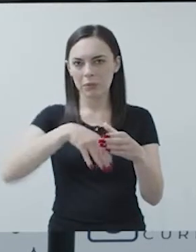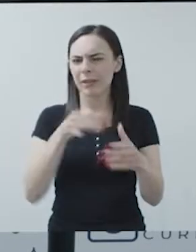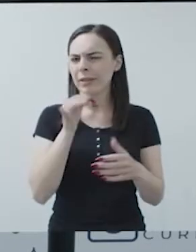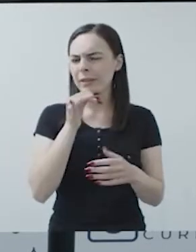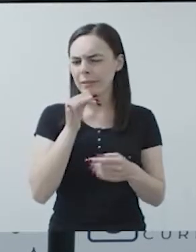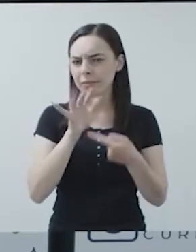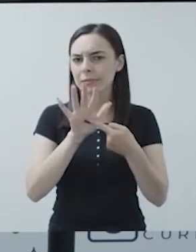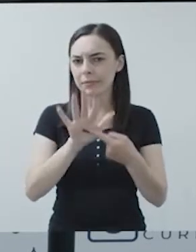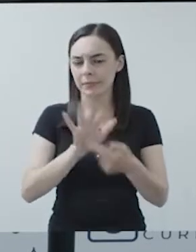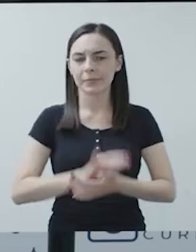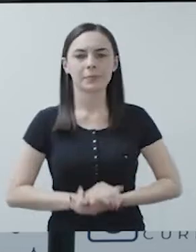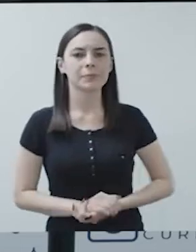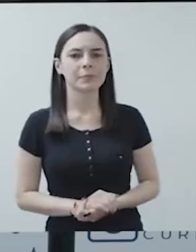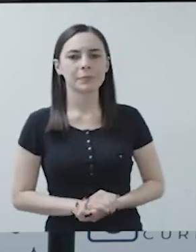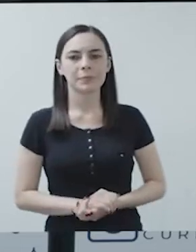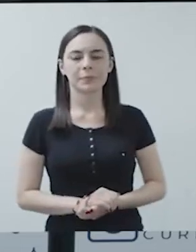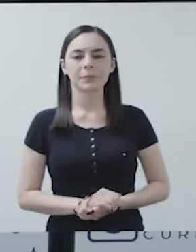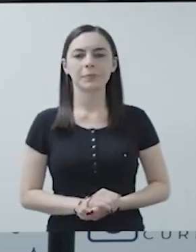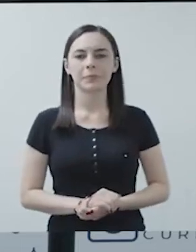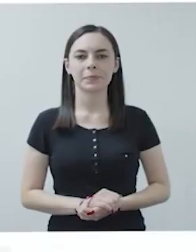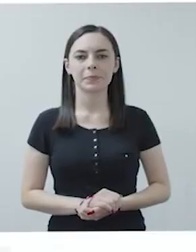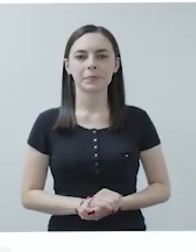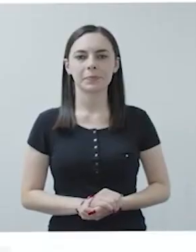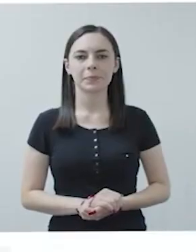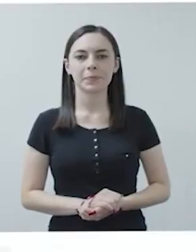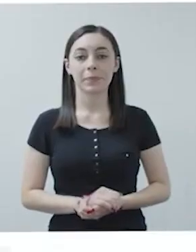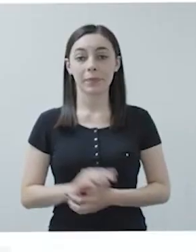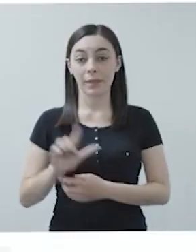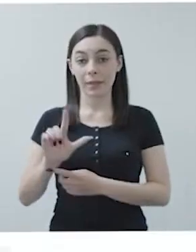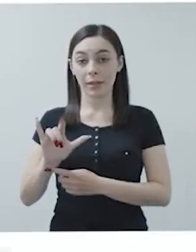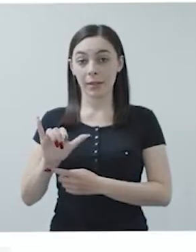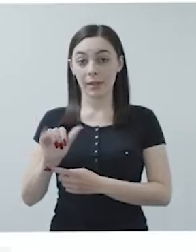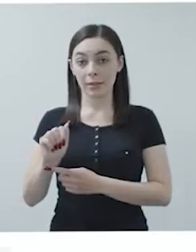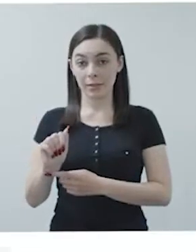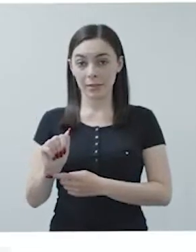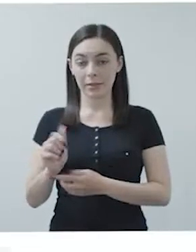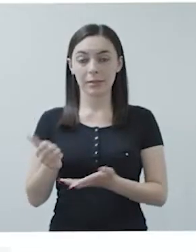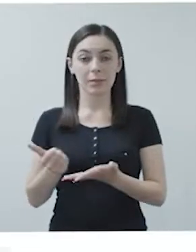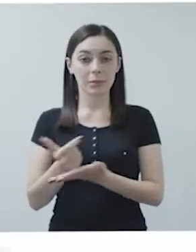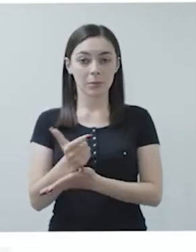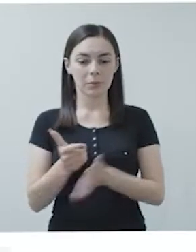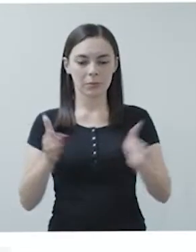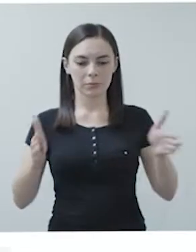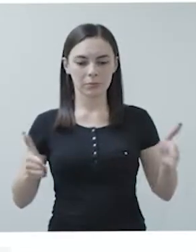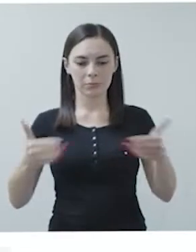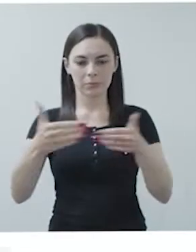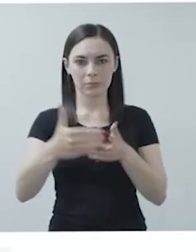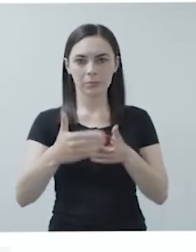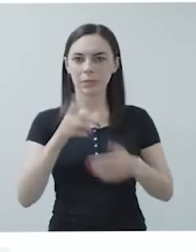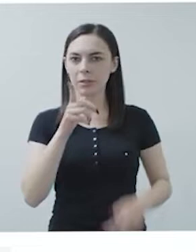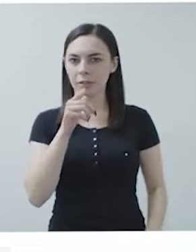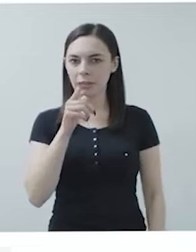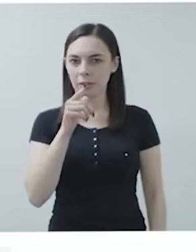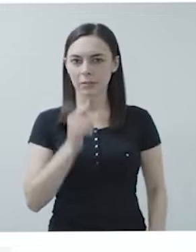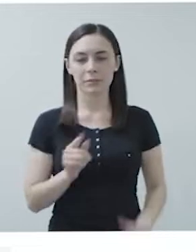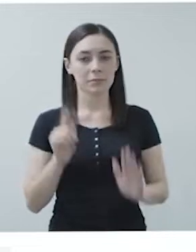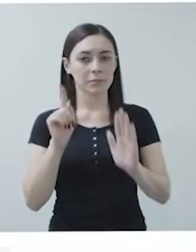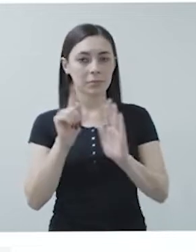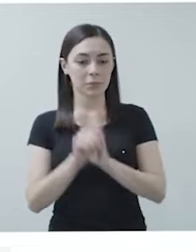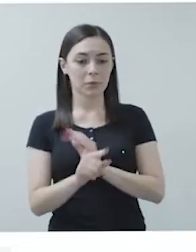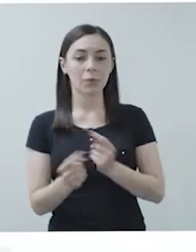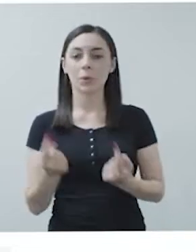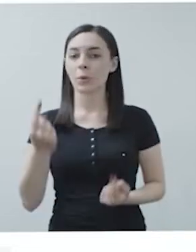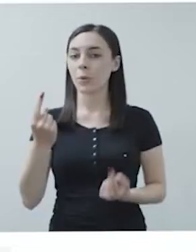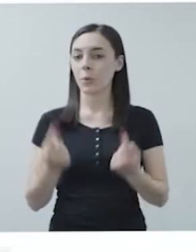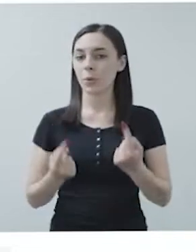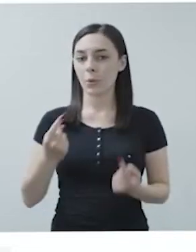exemplo aqui. Olha lá. Lia comprou um aquário. Qual o conjunto de jarras